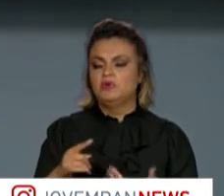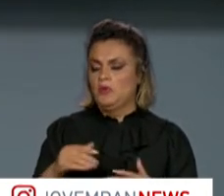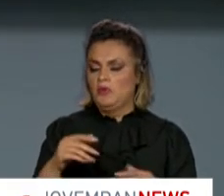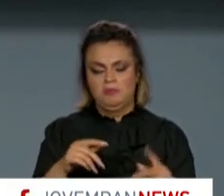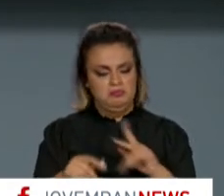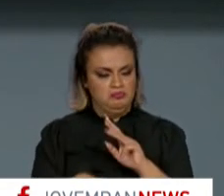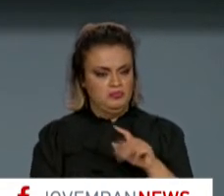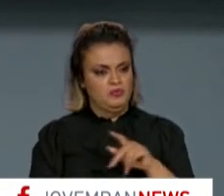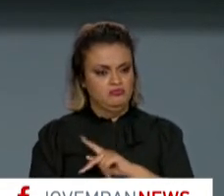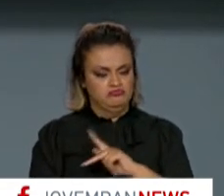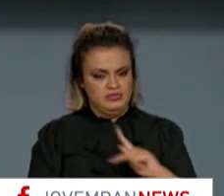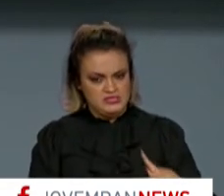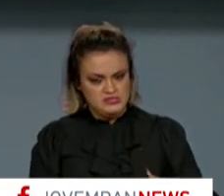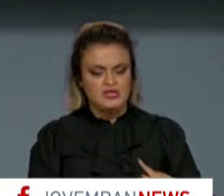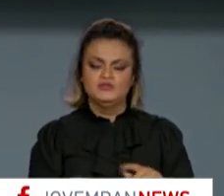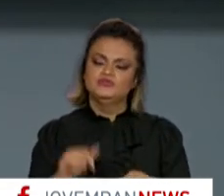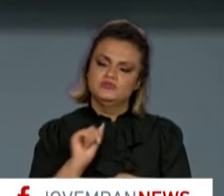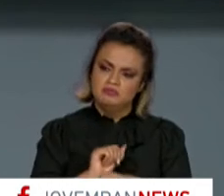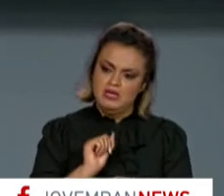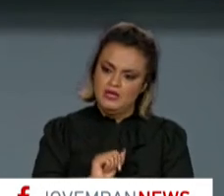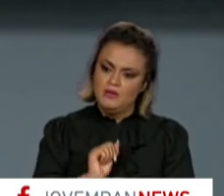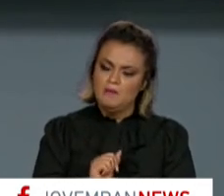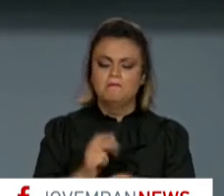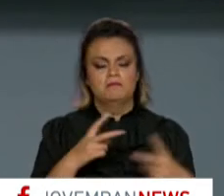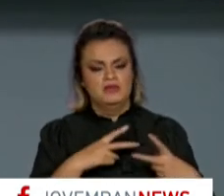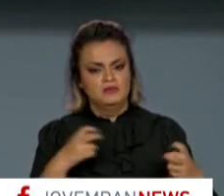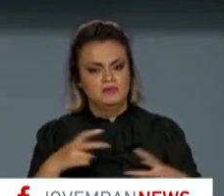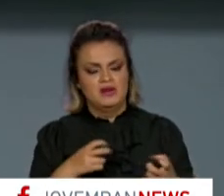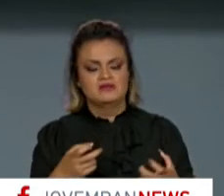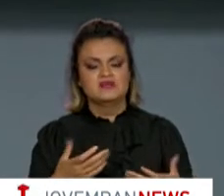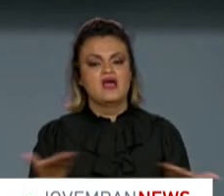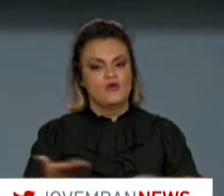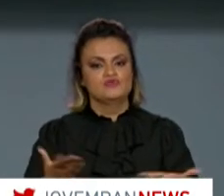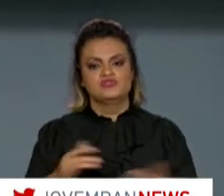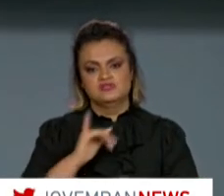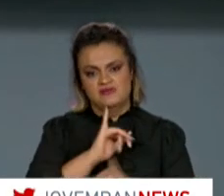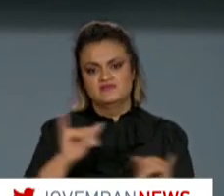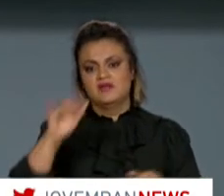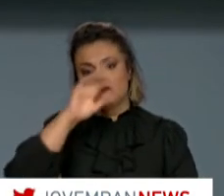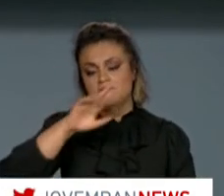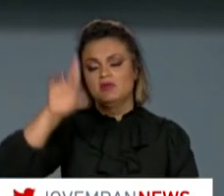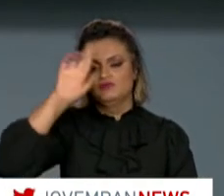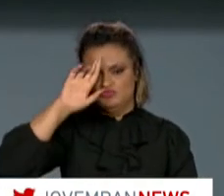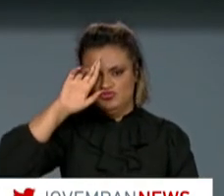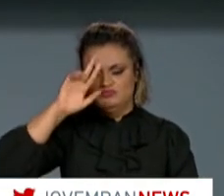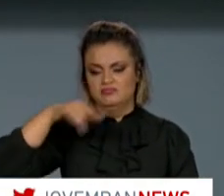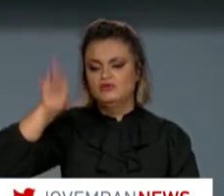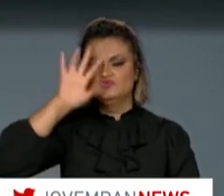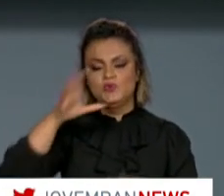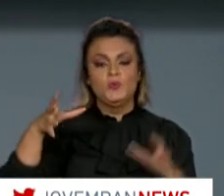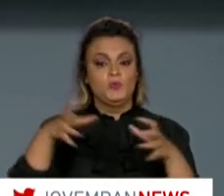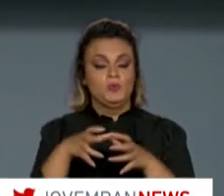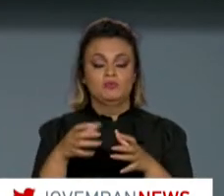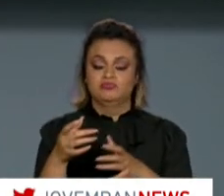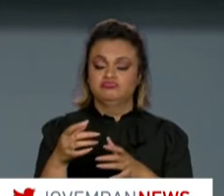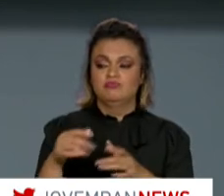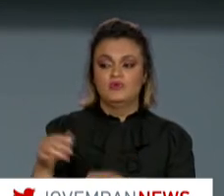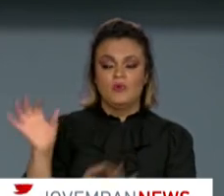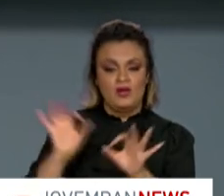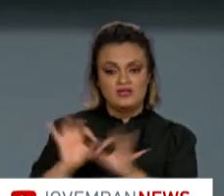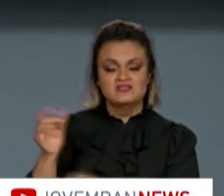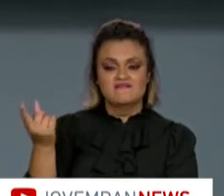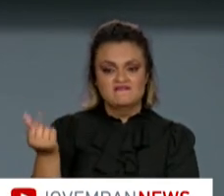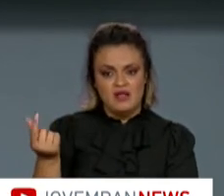pelo presidente, que aguardou então a manifestação hoje ao meio-dia do Comitê de Preços da